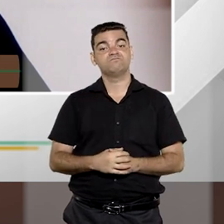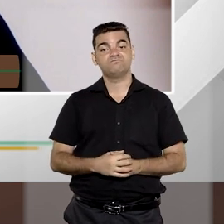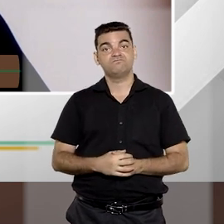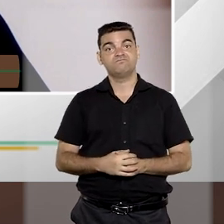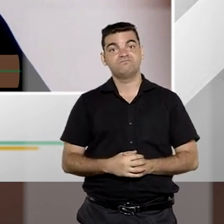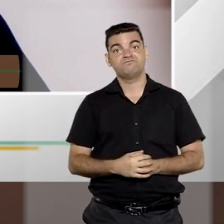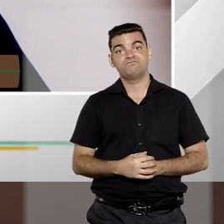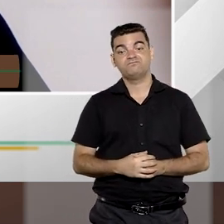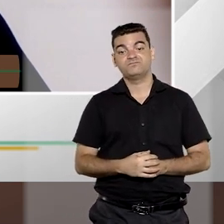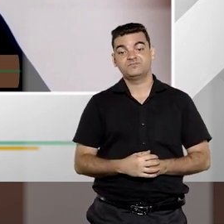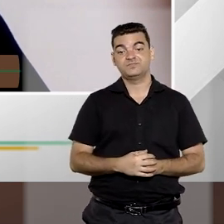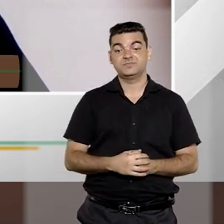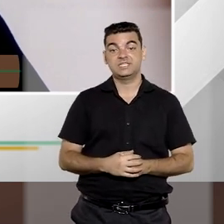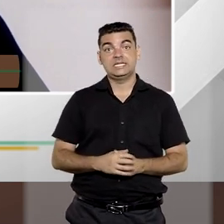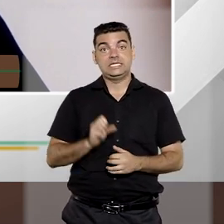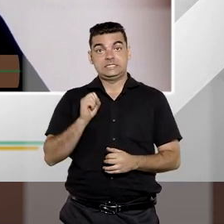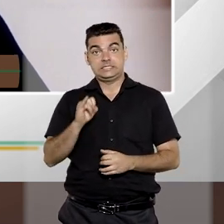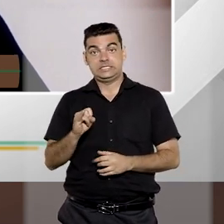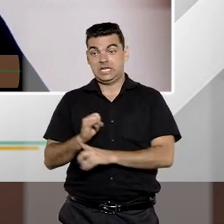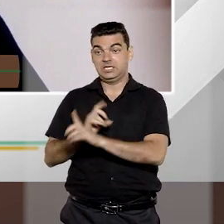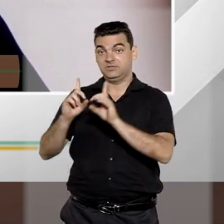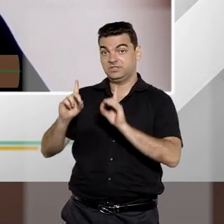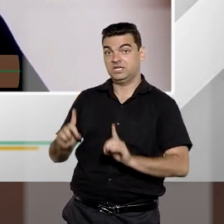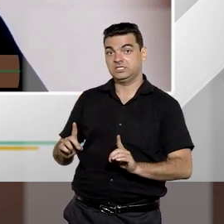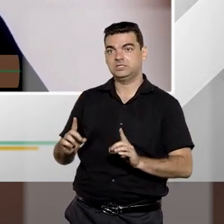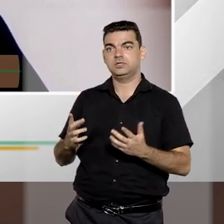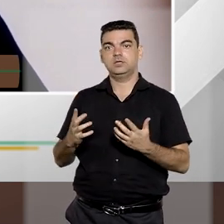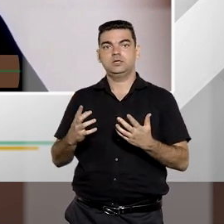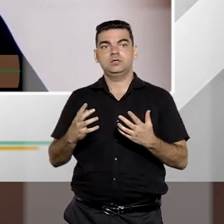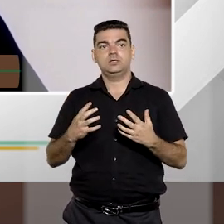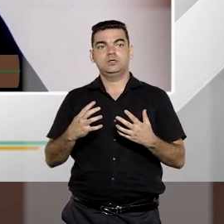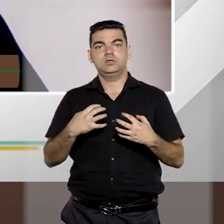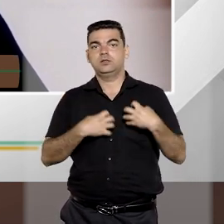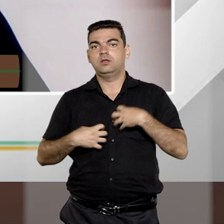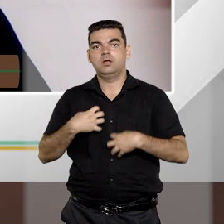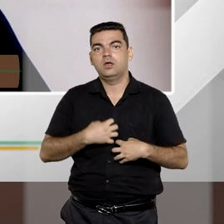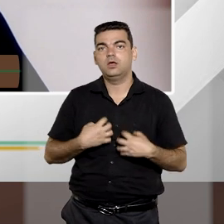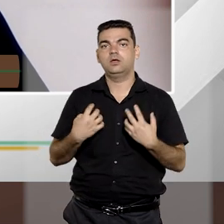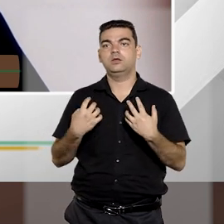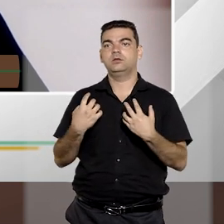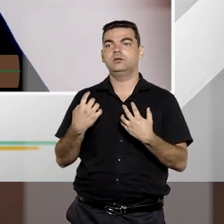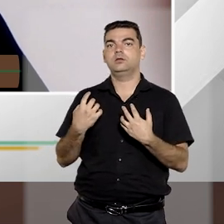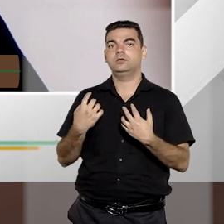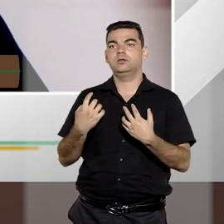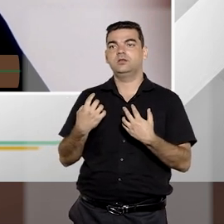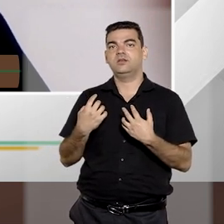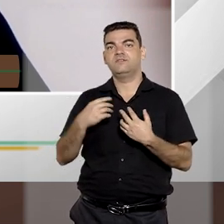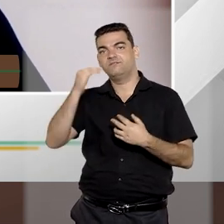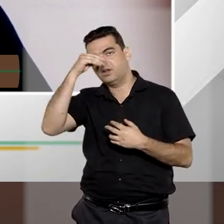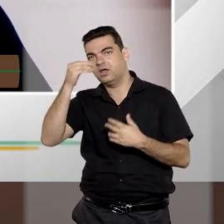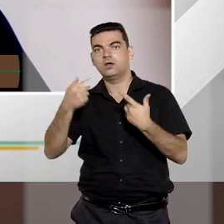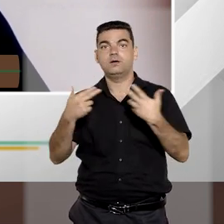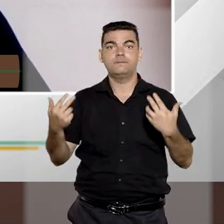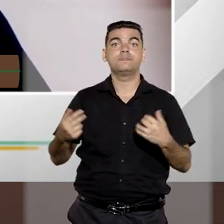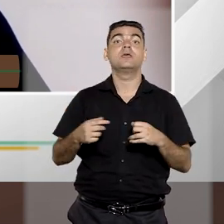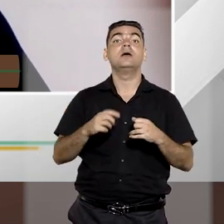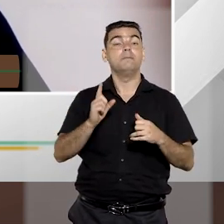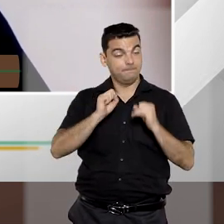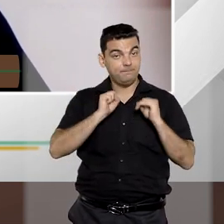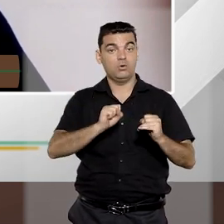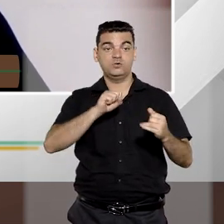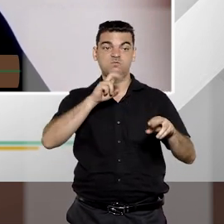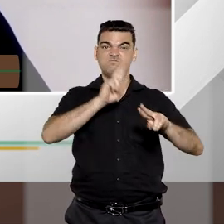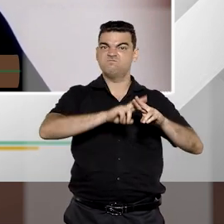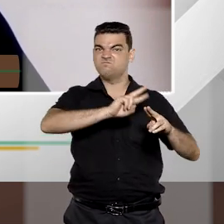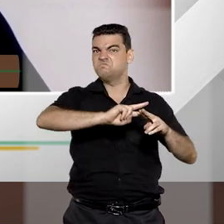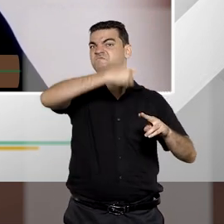se a vítima se encontrar sob o cuidado e responsabilidade do agente, que nós sabemos que existe muito, infelizmente. E se essa